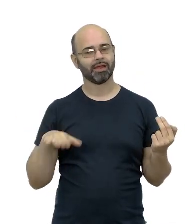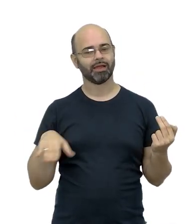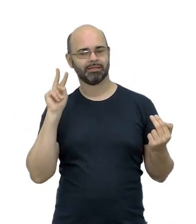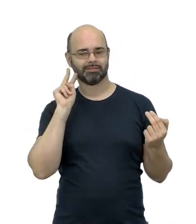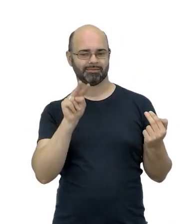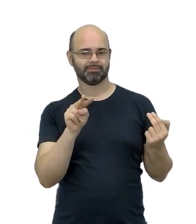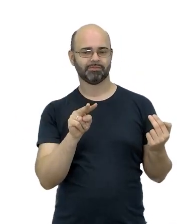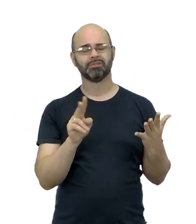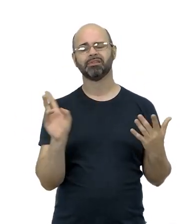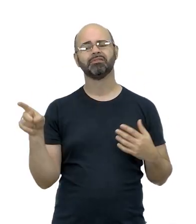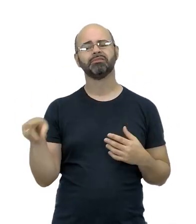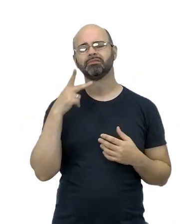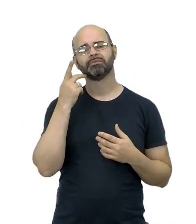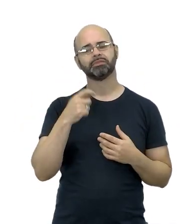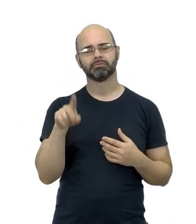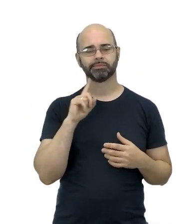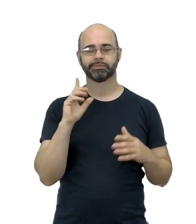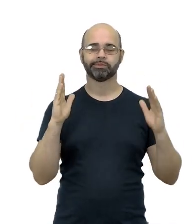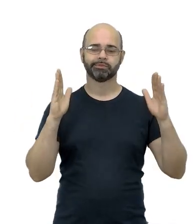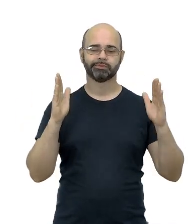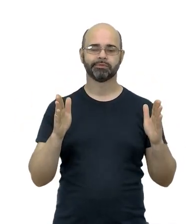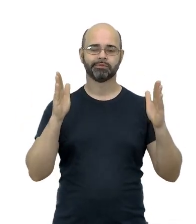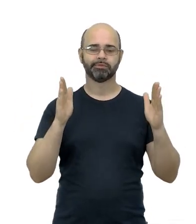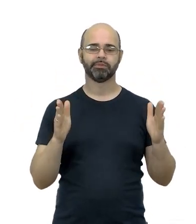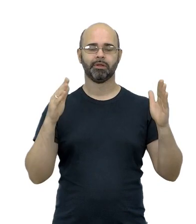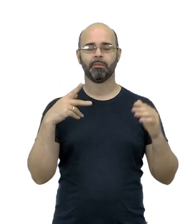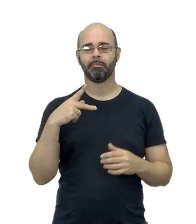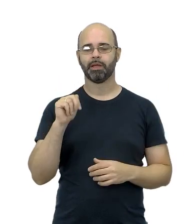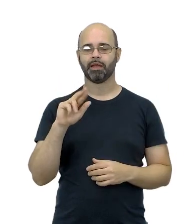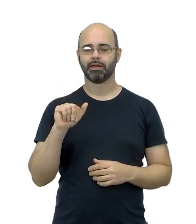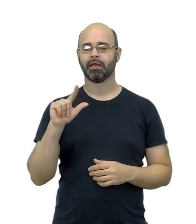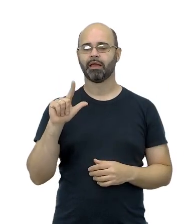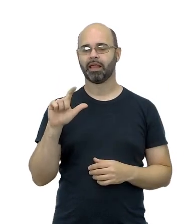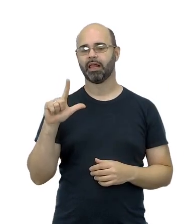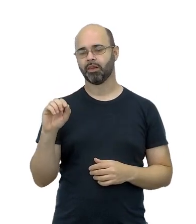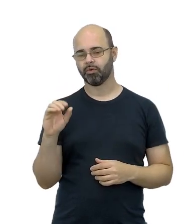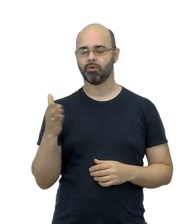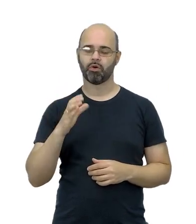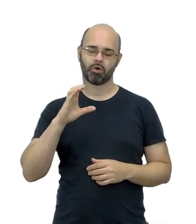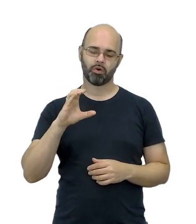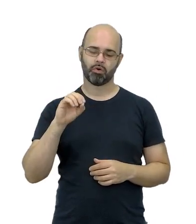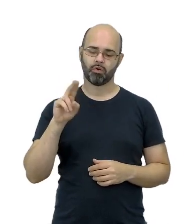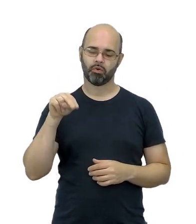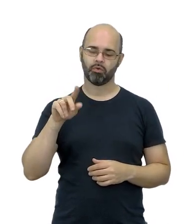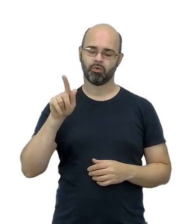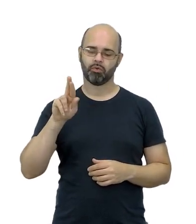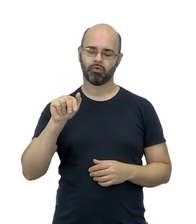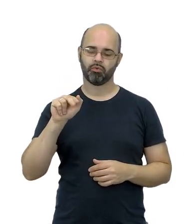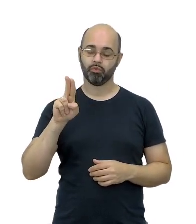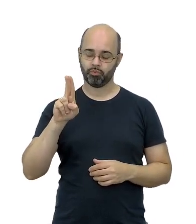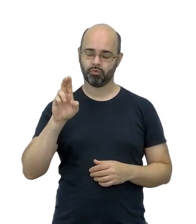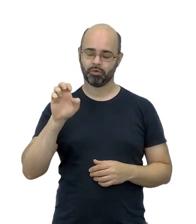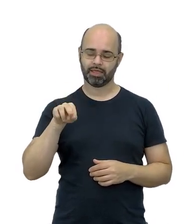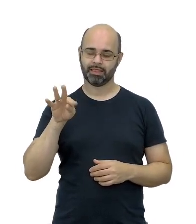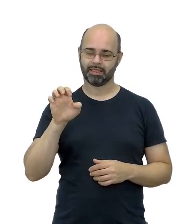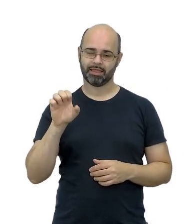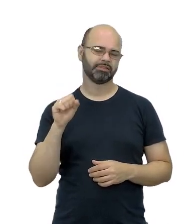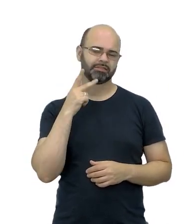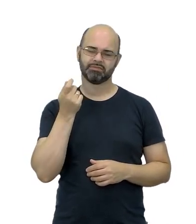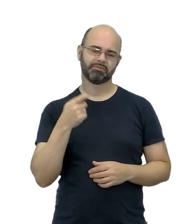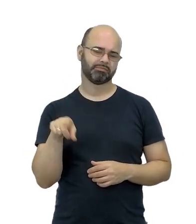dizer que esses lados paralelos são congruentes, né? Ou seja, esse lado e esse são